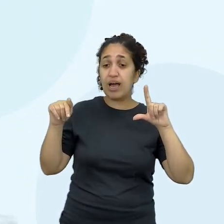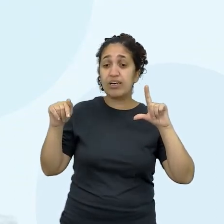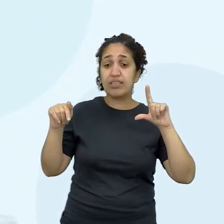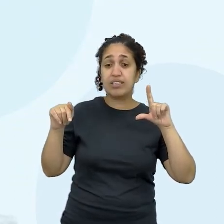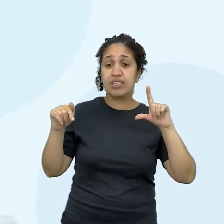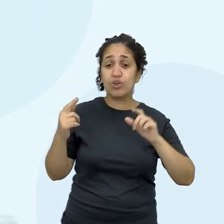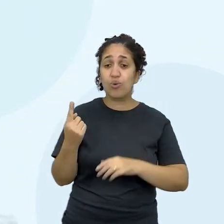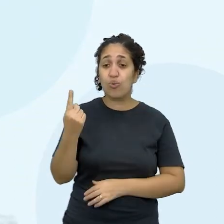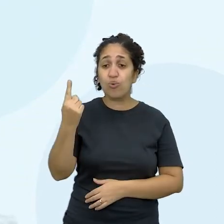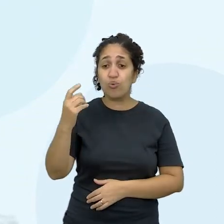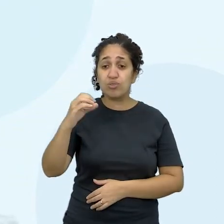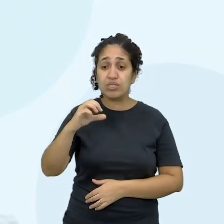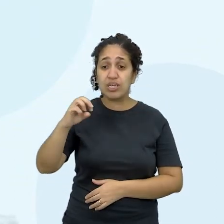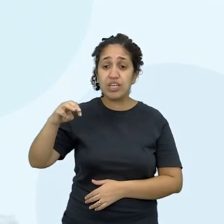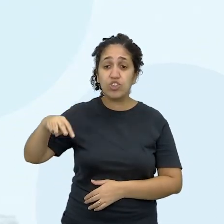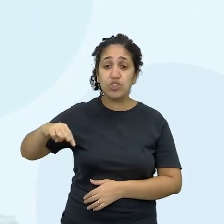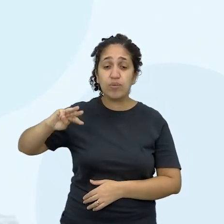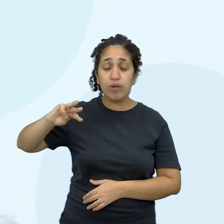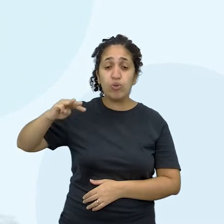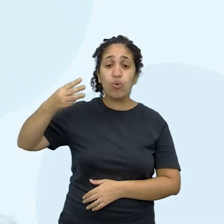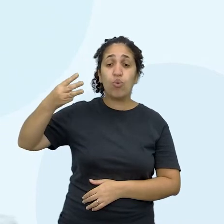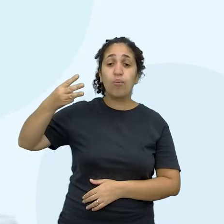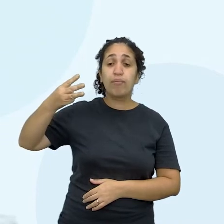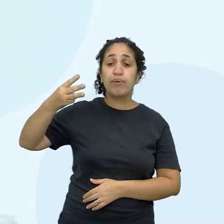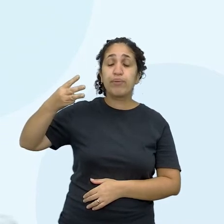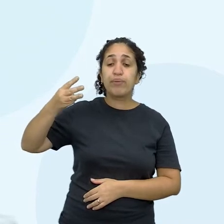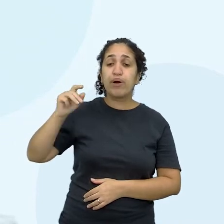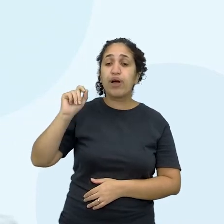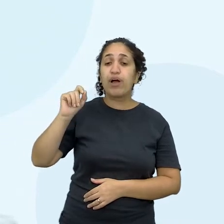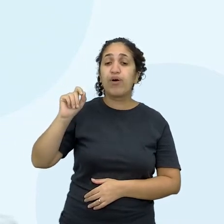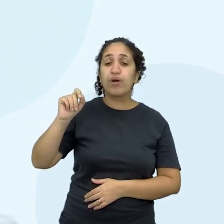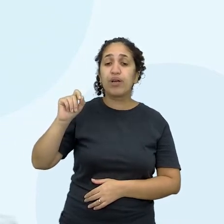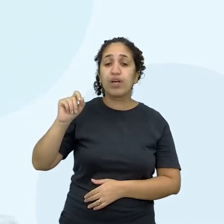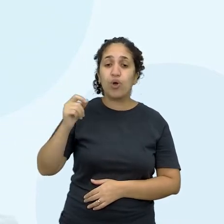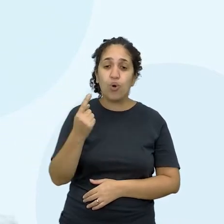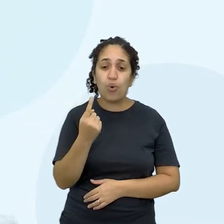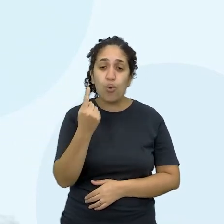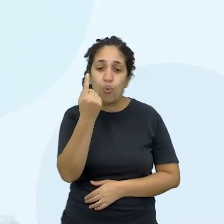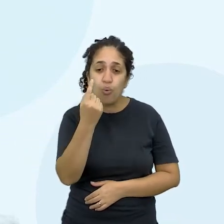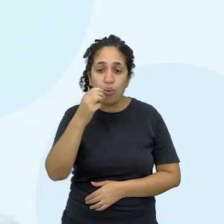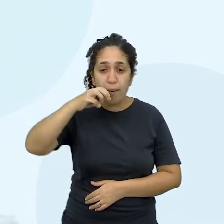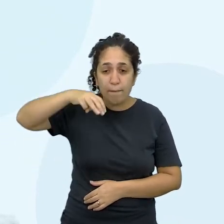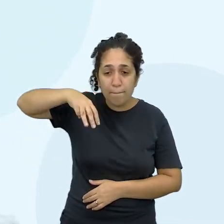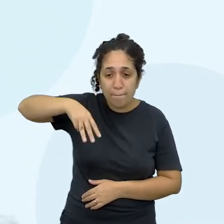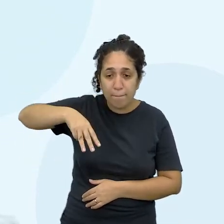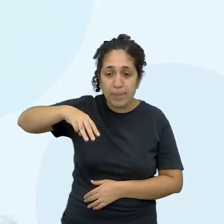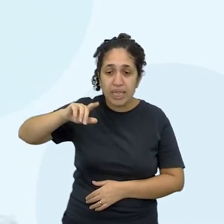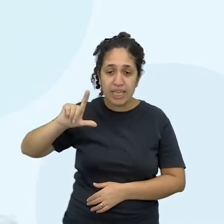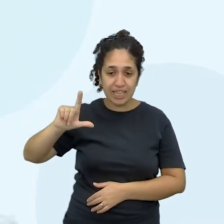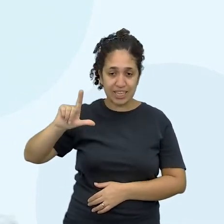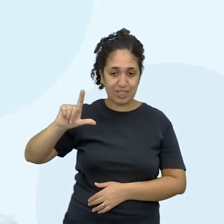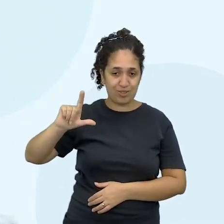1 centímetro cúbico, que corresponde a 1 mililitro.